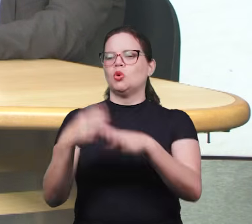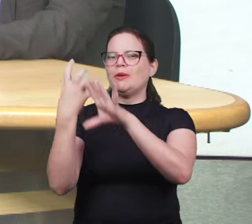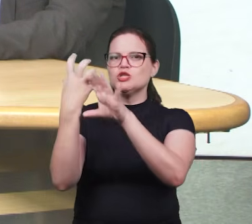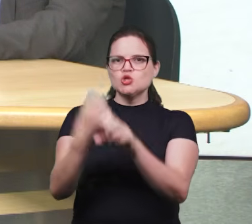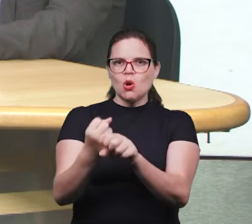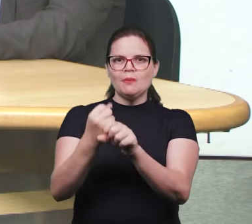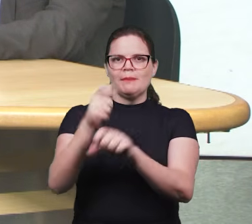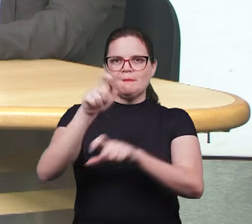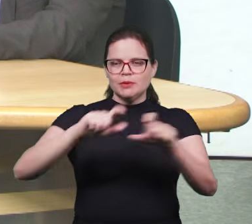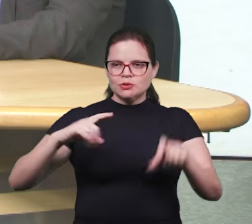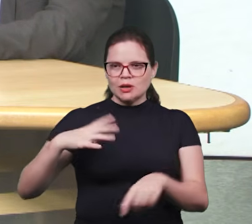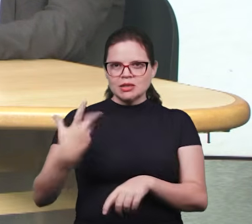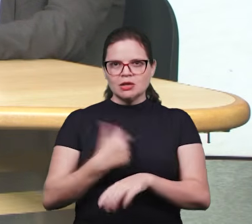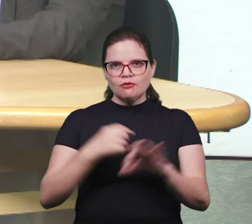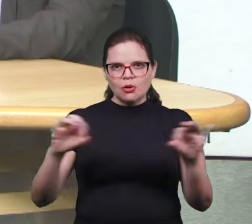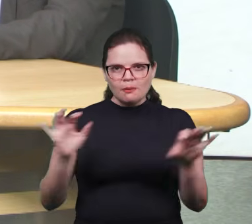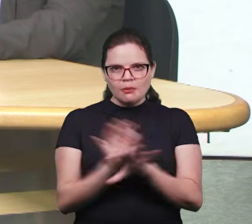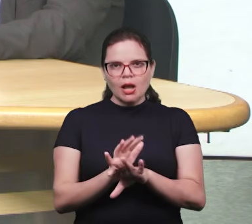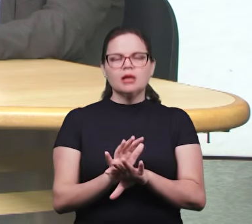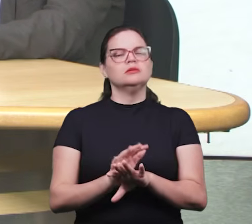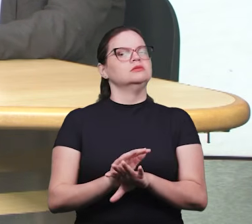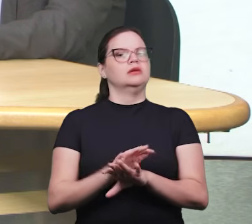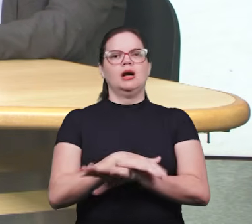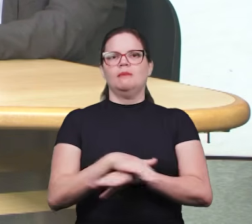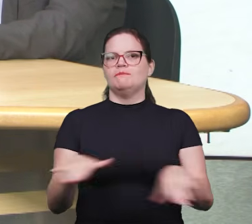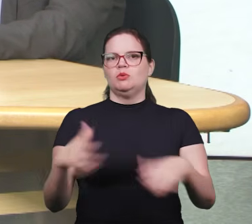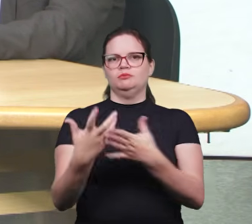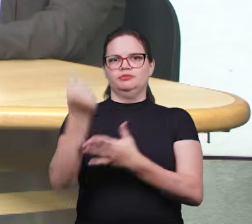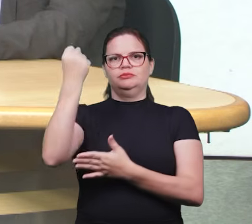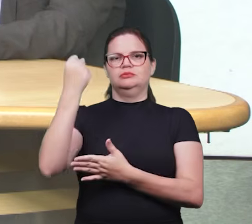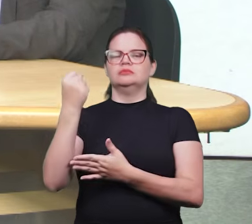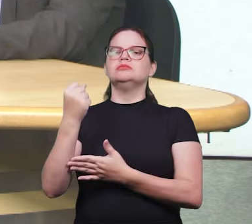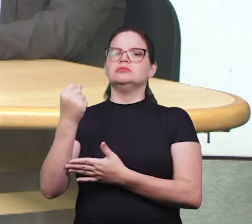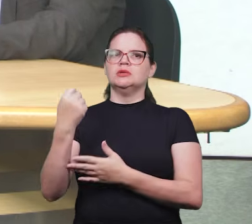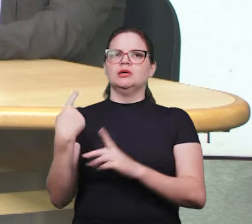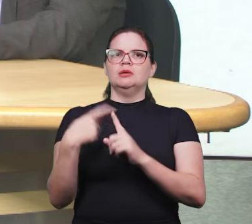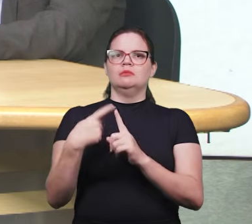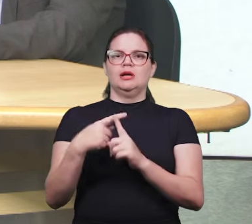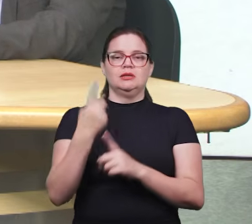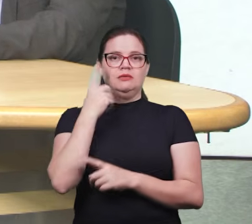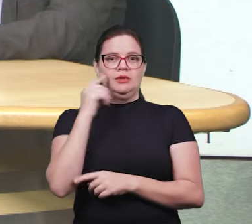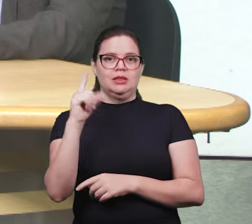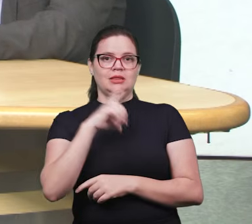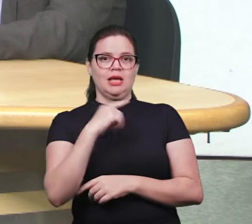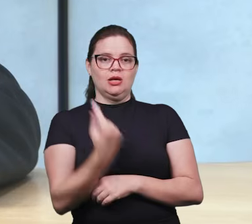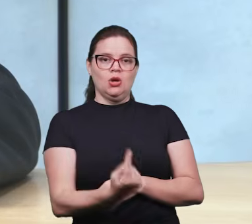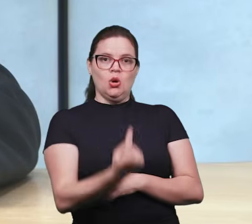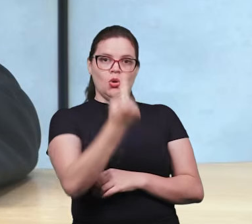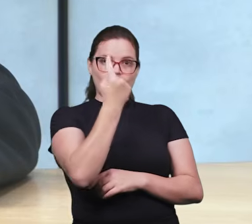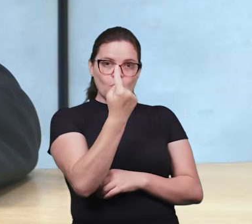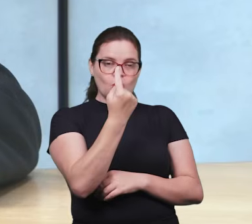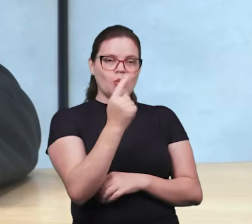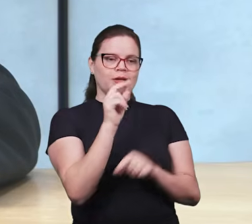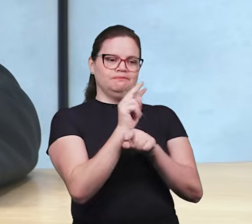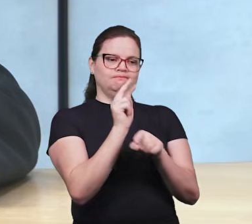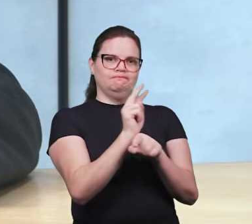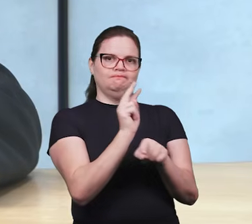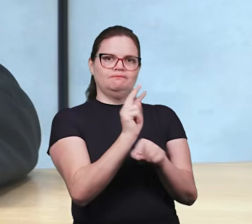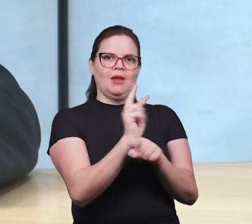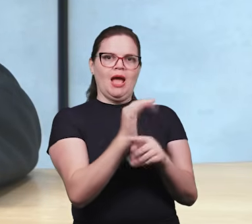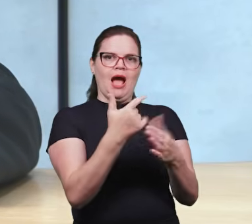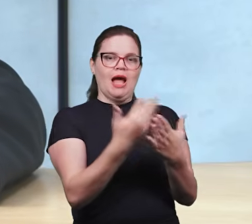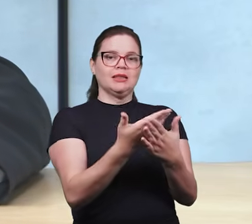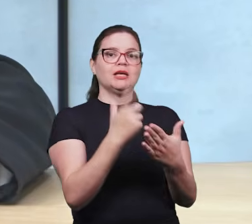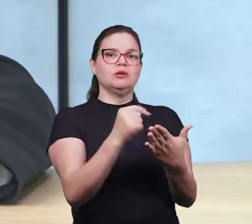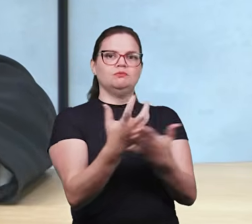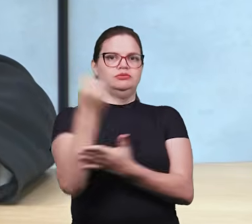oportunidade. O azeite cessou, então o que diz a palavra lá? Há um que o detém até que do meio seja tirado, que é o